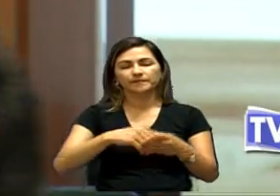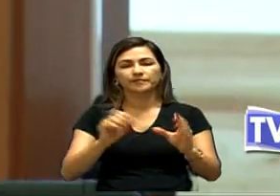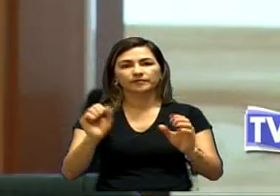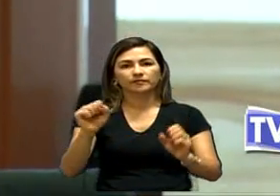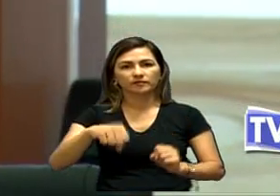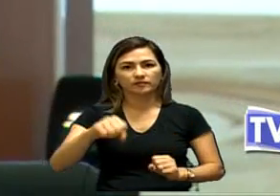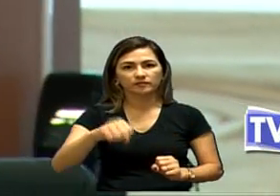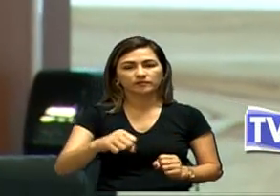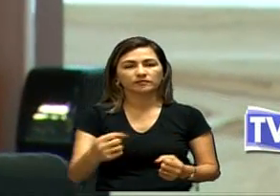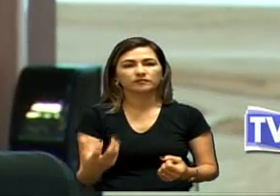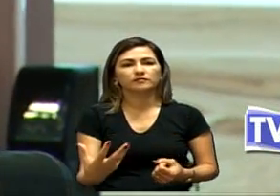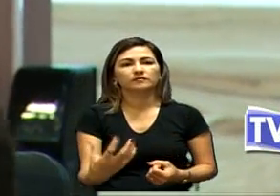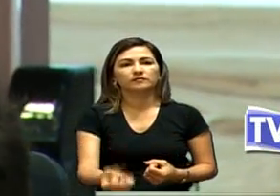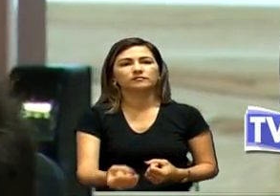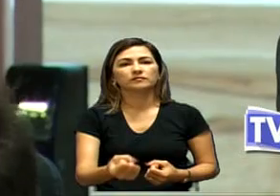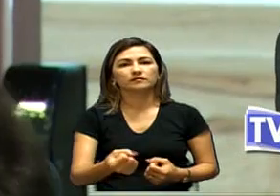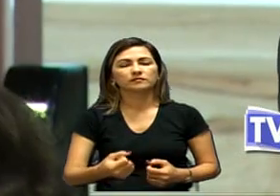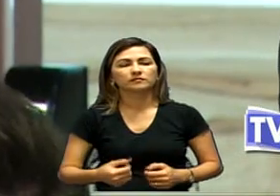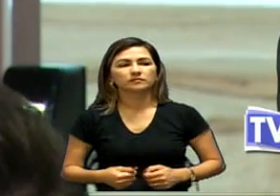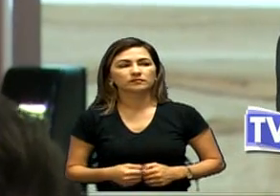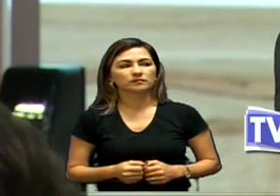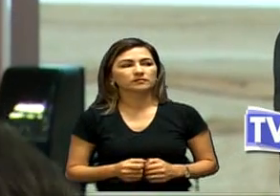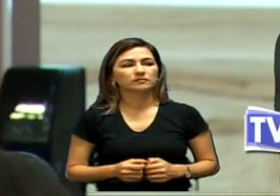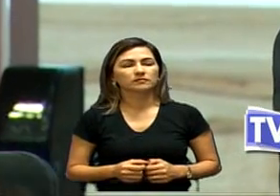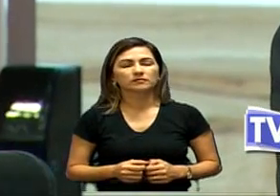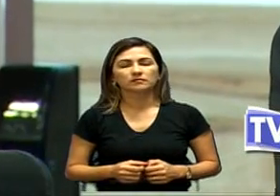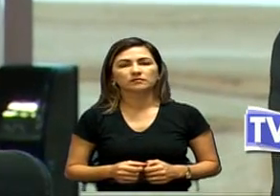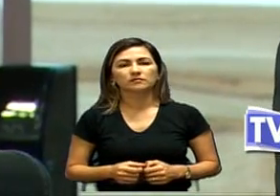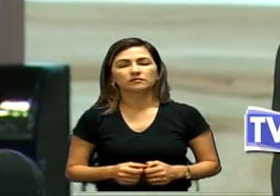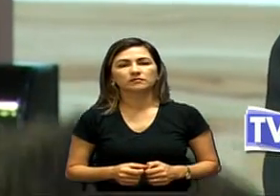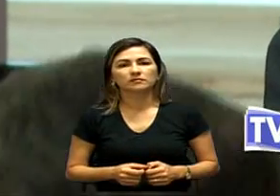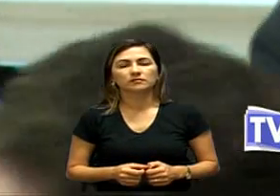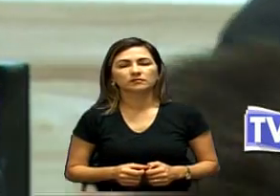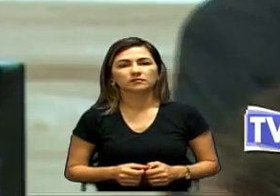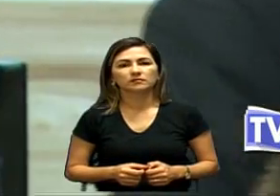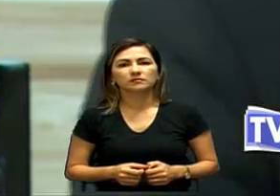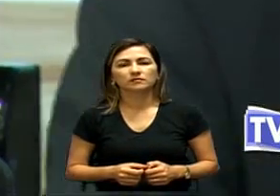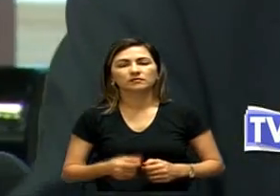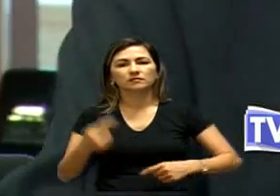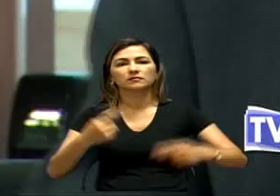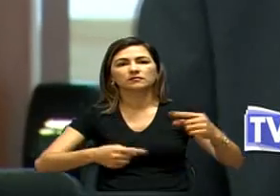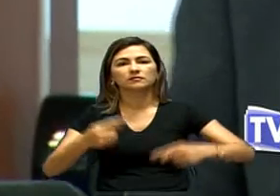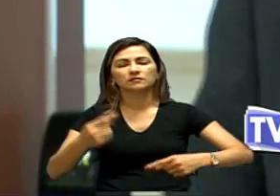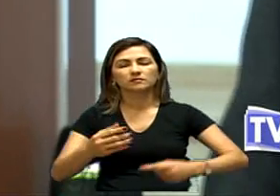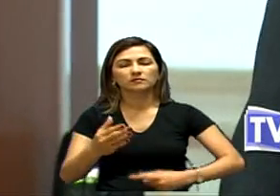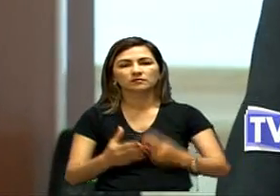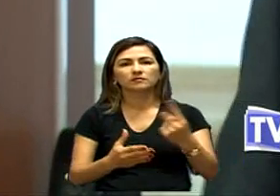do Martinez, por favor. Da mesma forma que foi votado na primeira discussão.